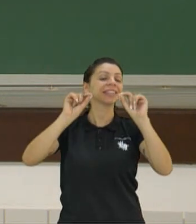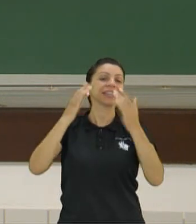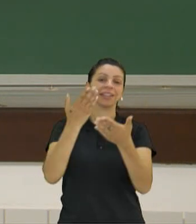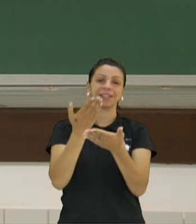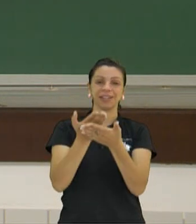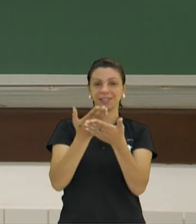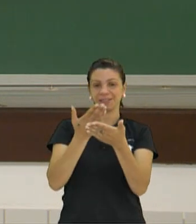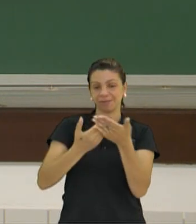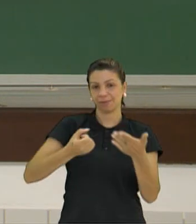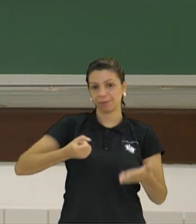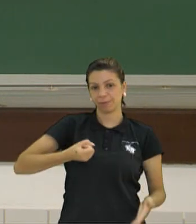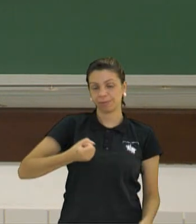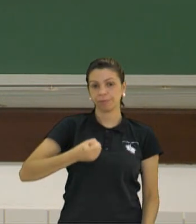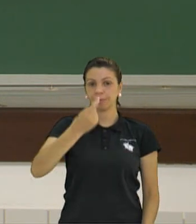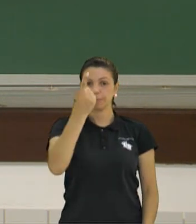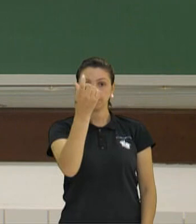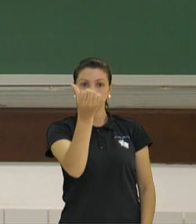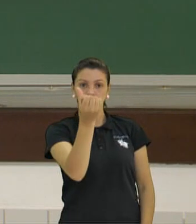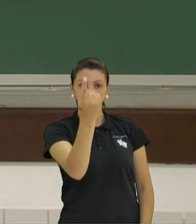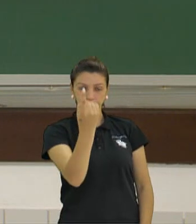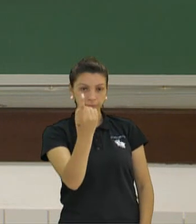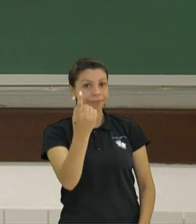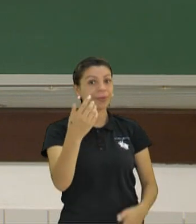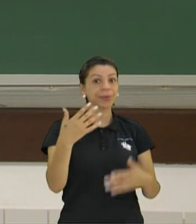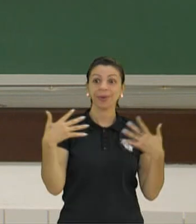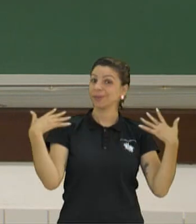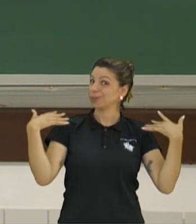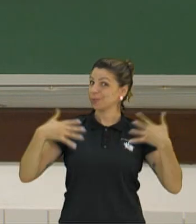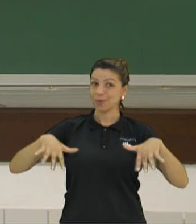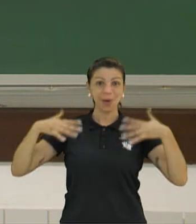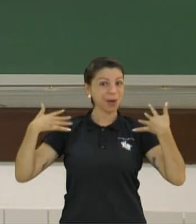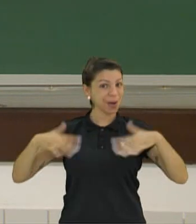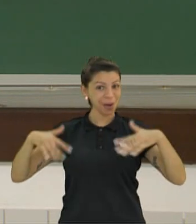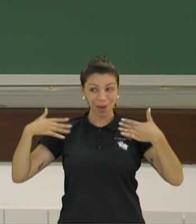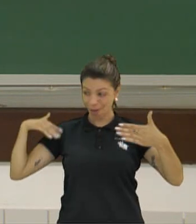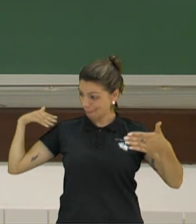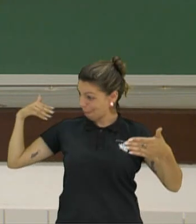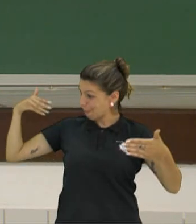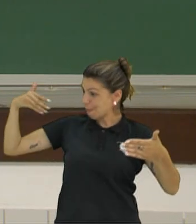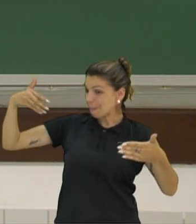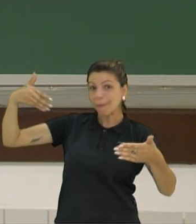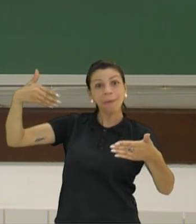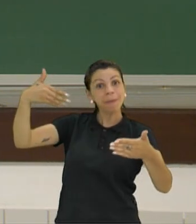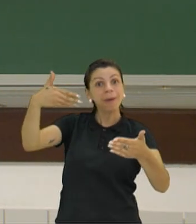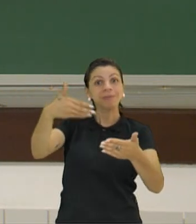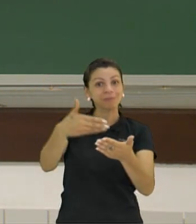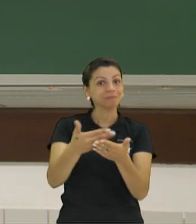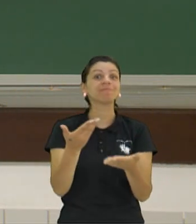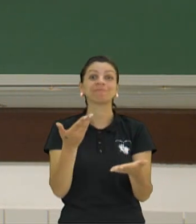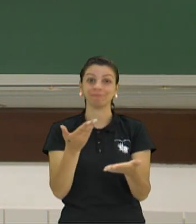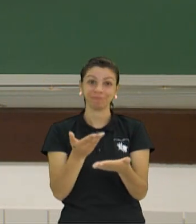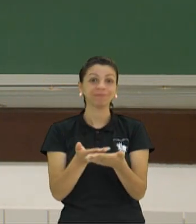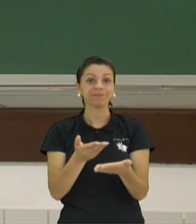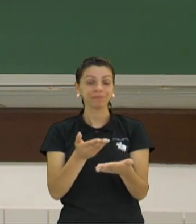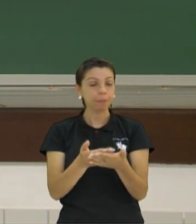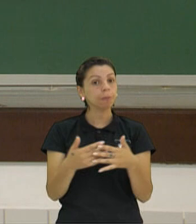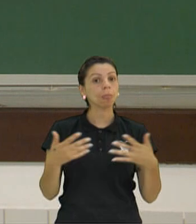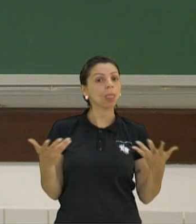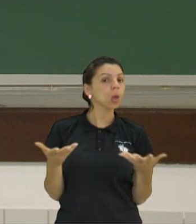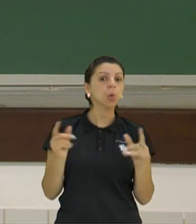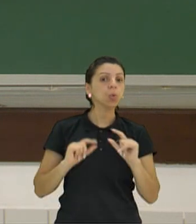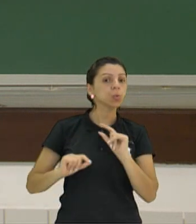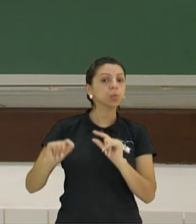número 161. Quanta coisa já fizemos esse ano, hein? Vamos lá, pessoal? Hoje nós